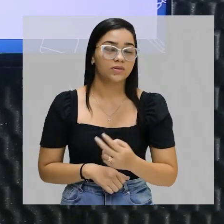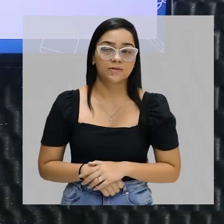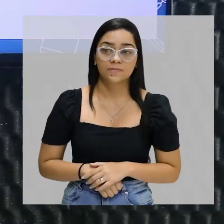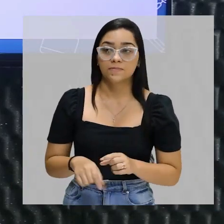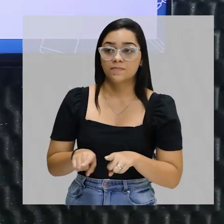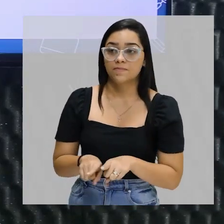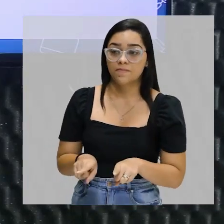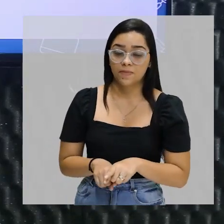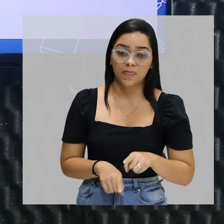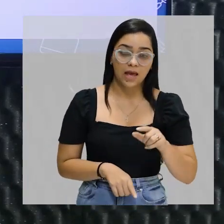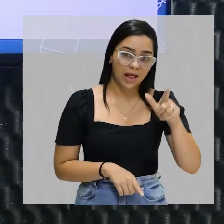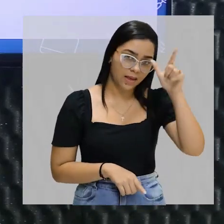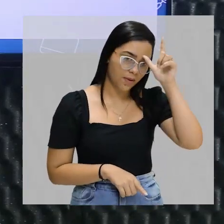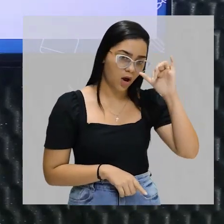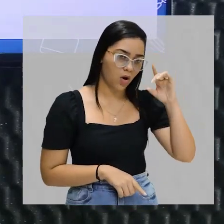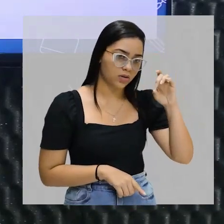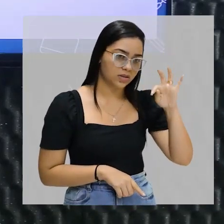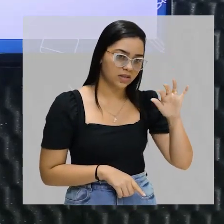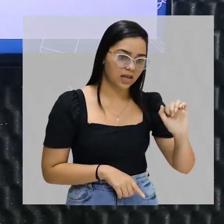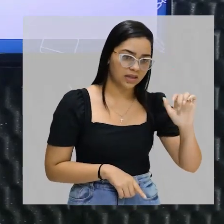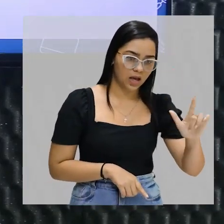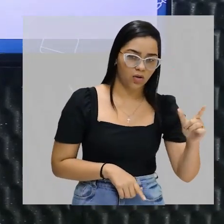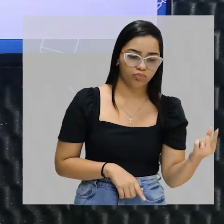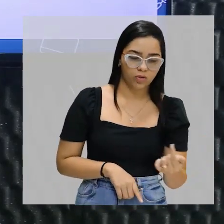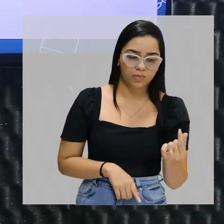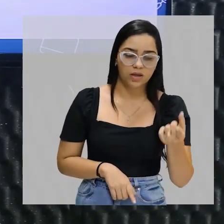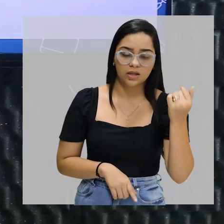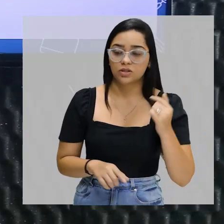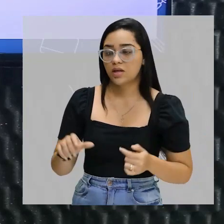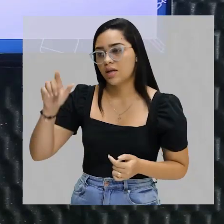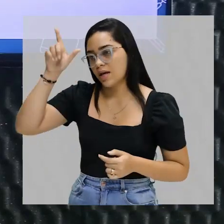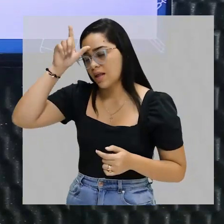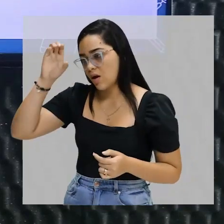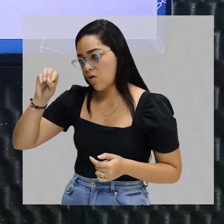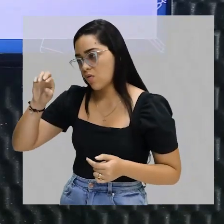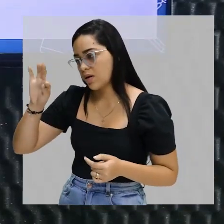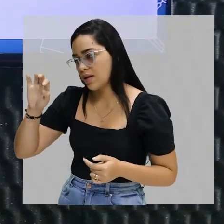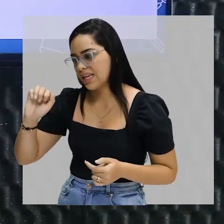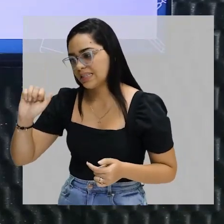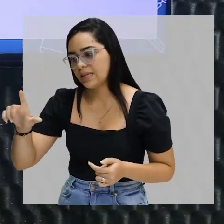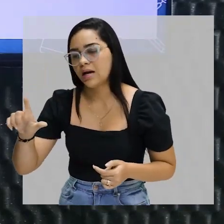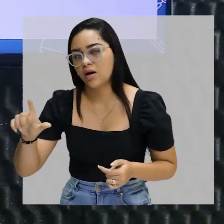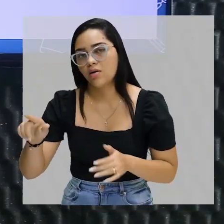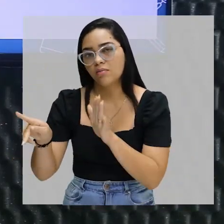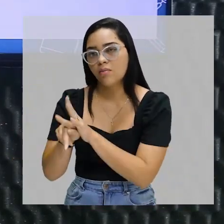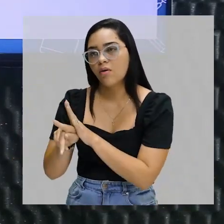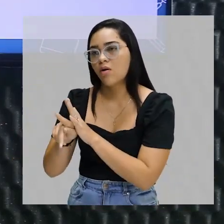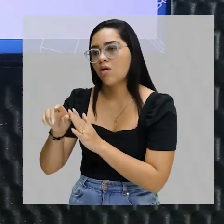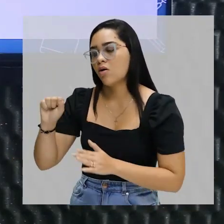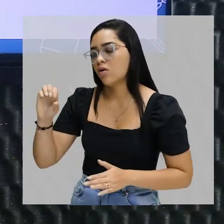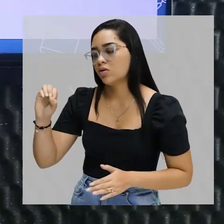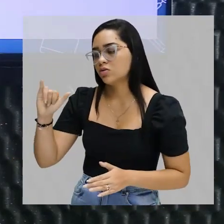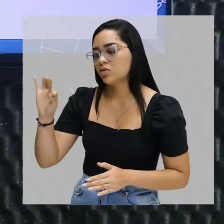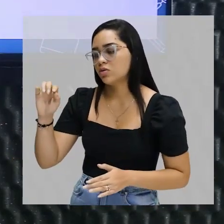Alemanha ocidental de orientação capitalista e a Alemanha oriental né de orientação